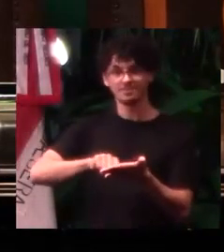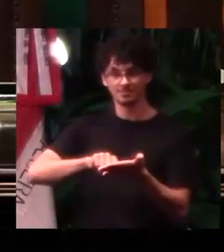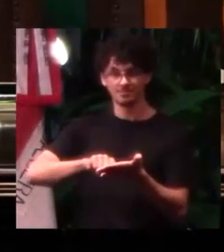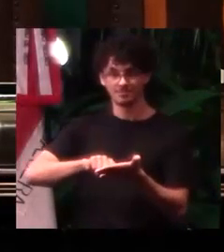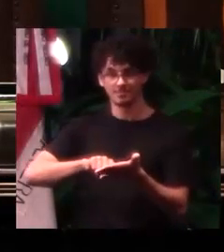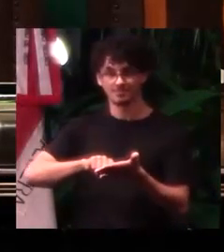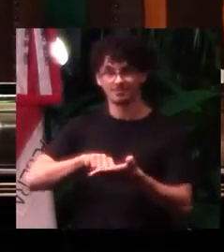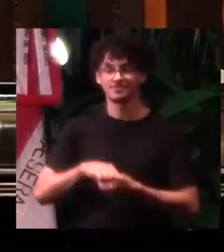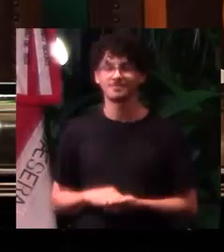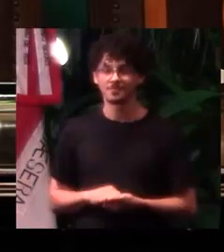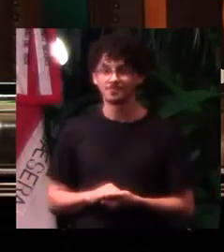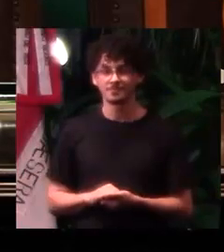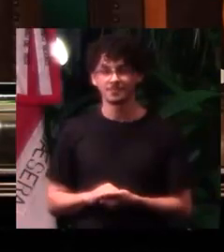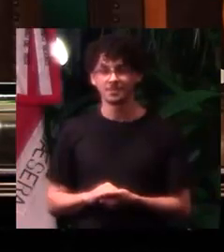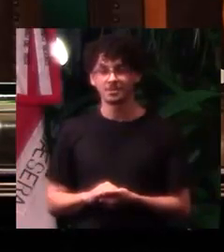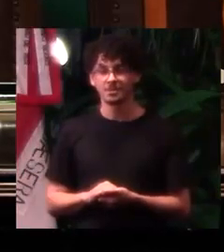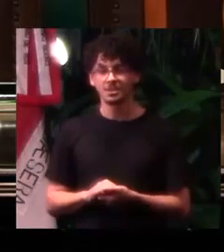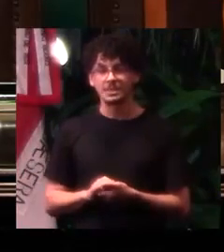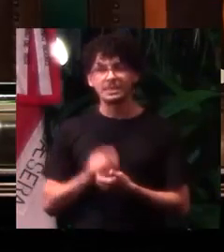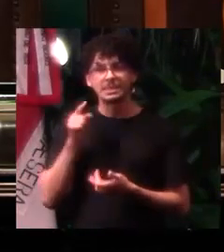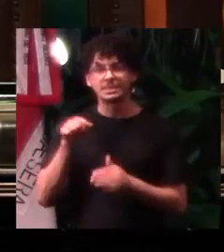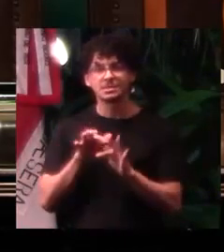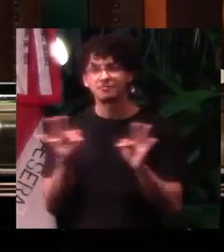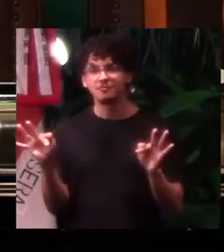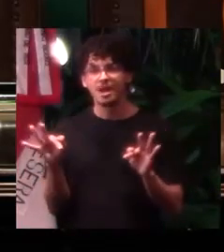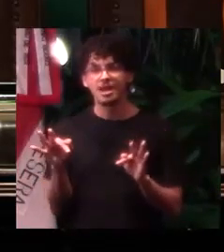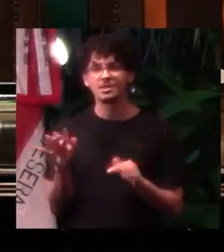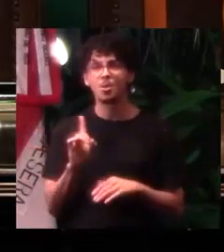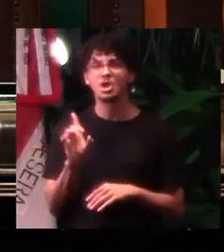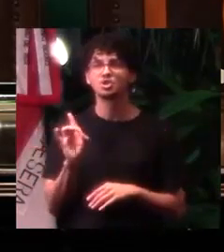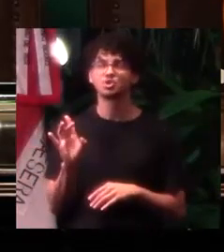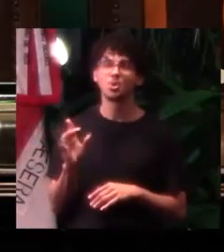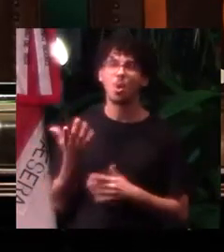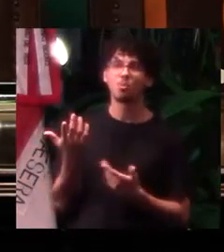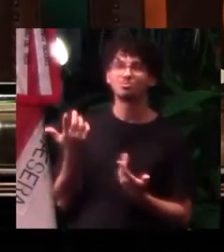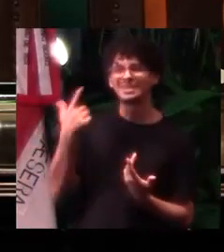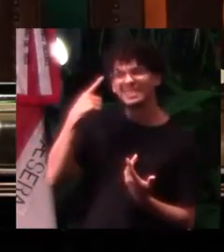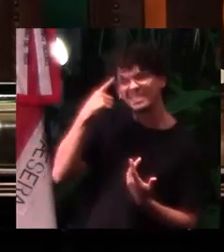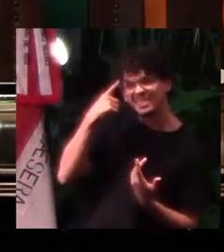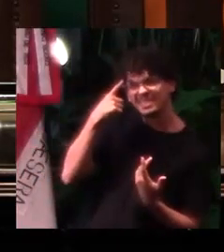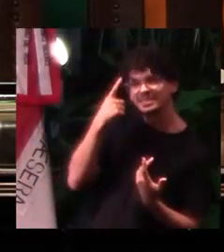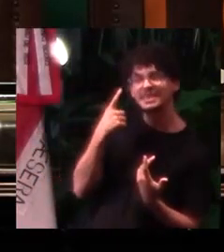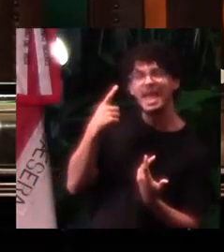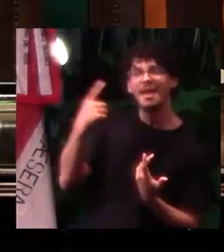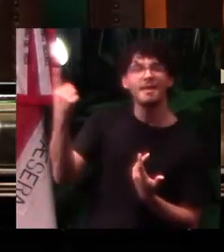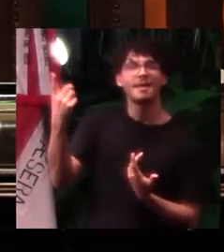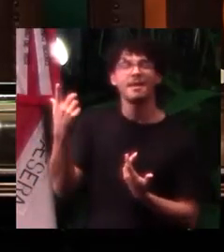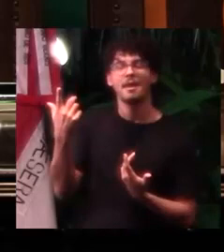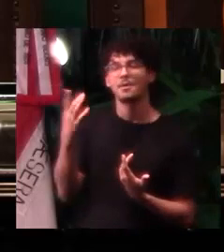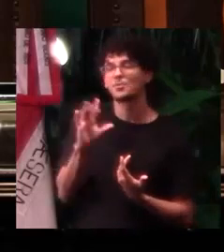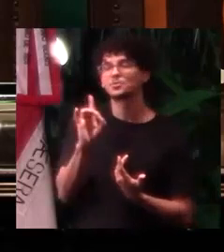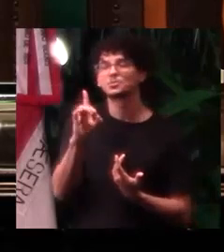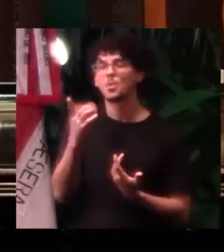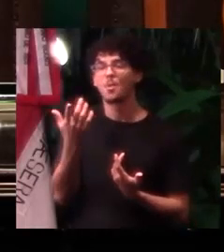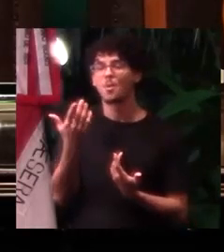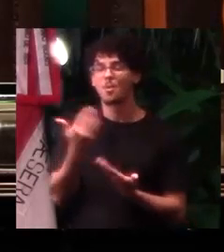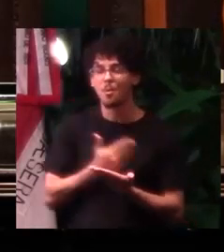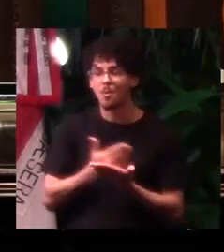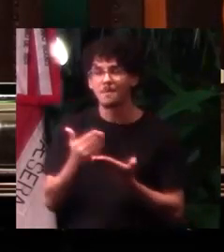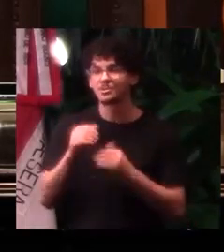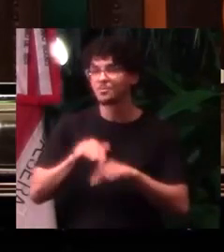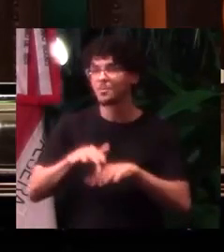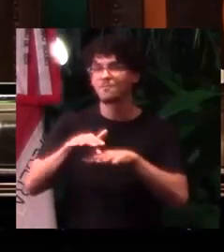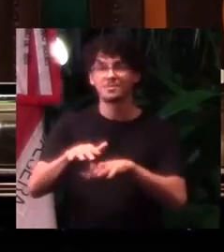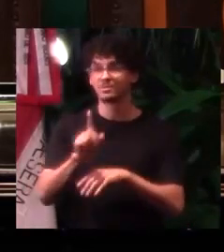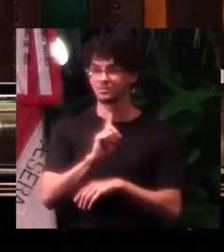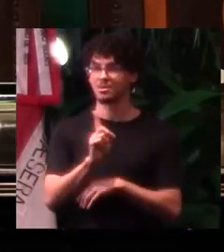livros. E essa frase, a meu ver, não é só um ideário, né, de um autor ou de um movimento. Ela é